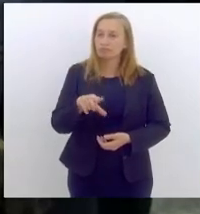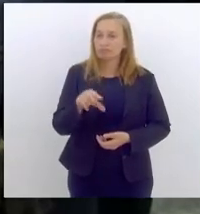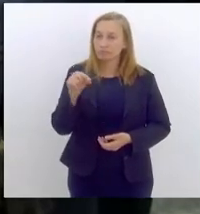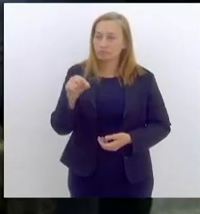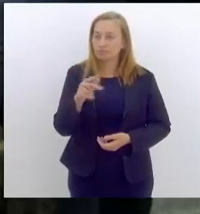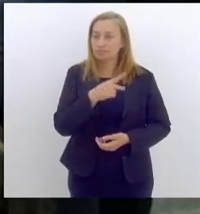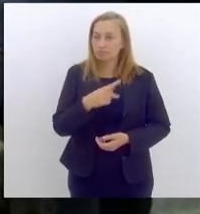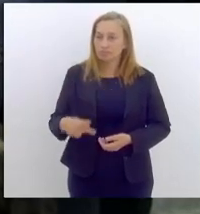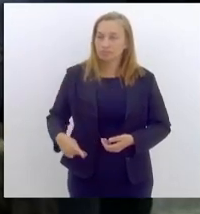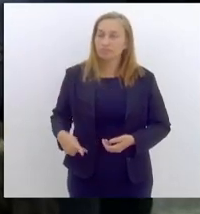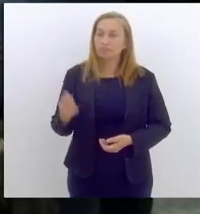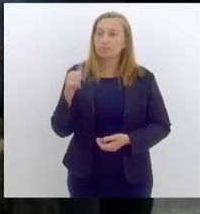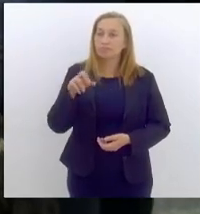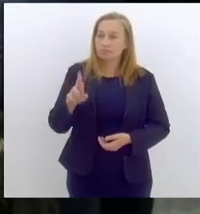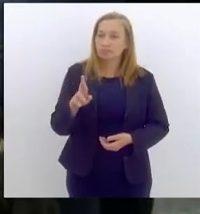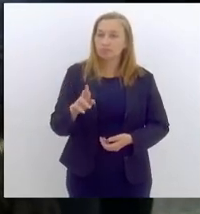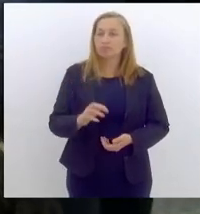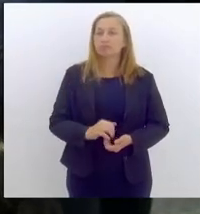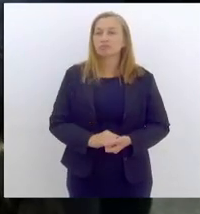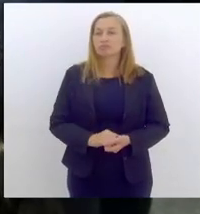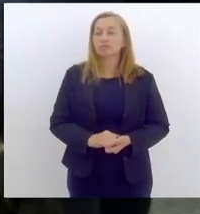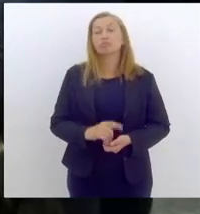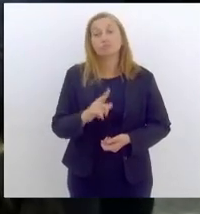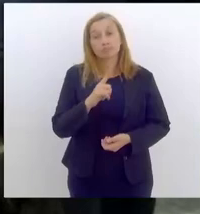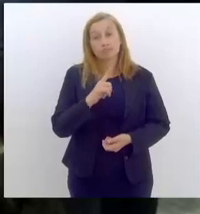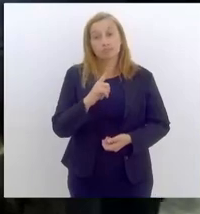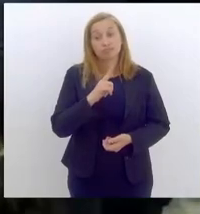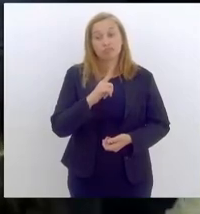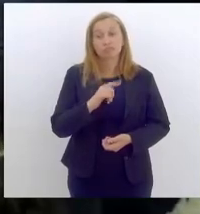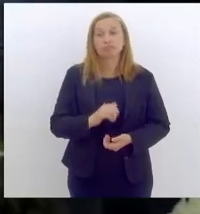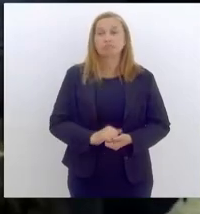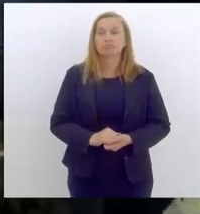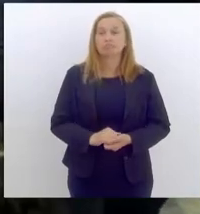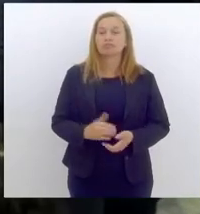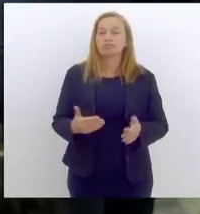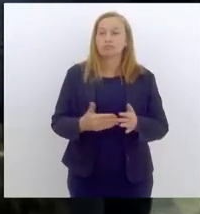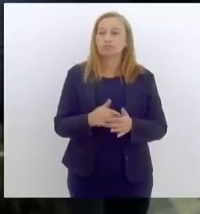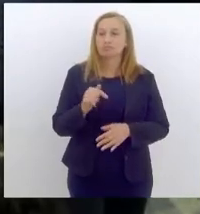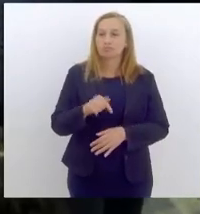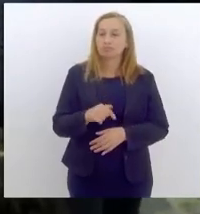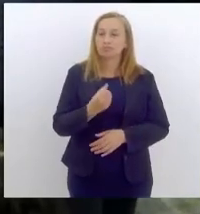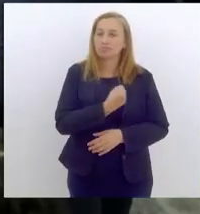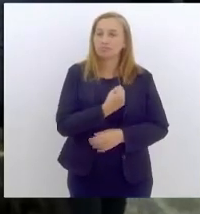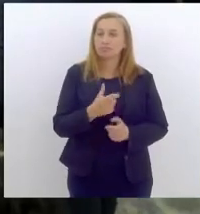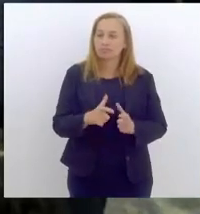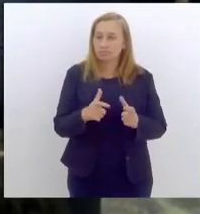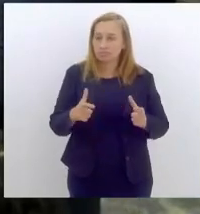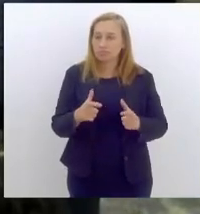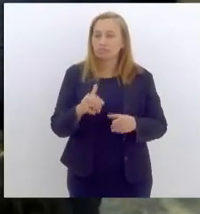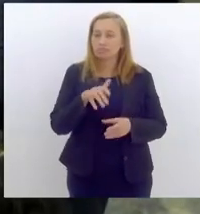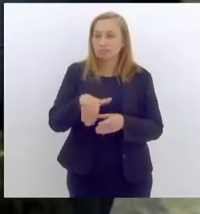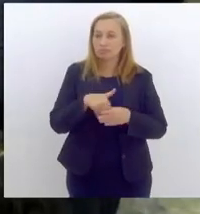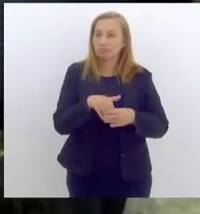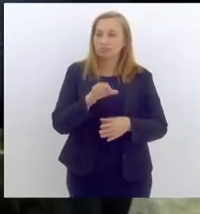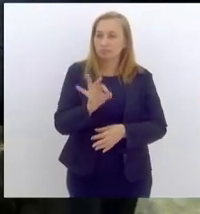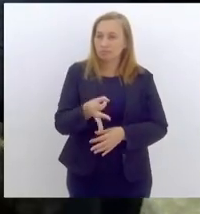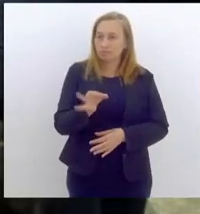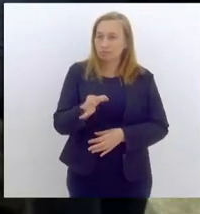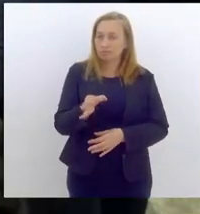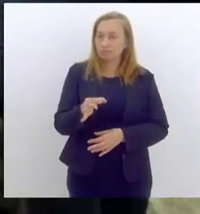presidente Rodrigo Barcelar terá, porque teve até aqui a maioria dos votos e certamente se